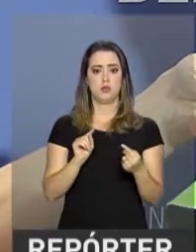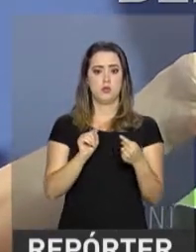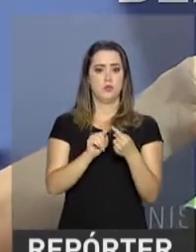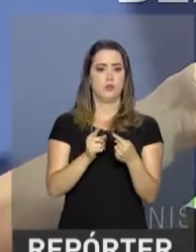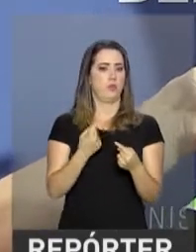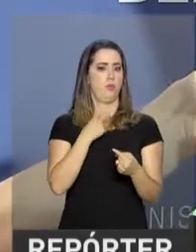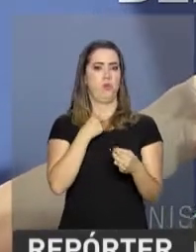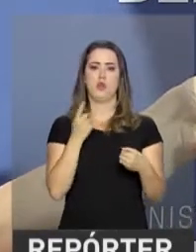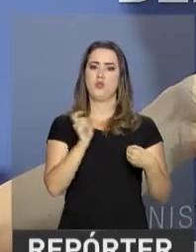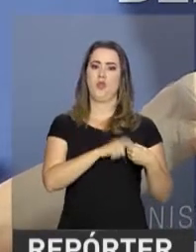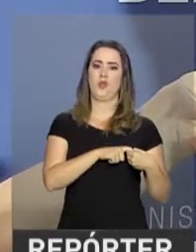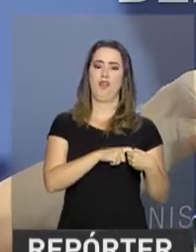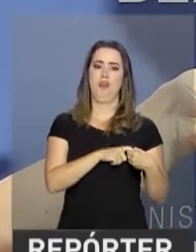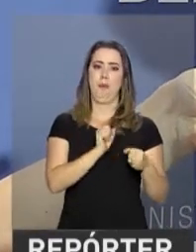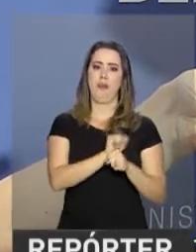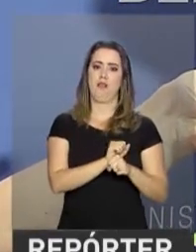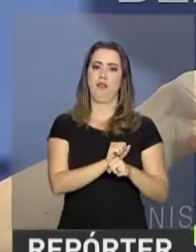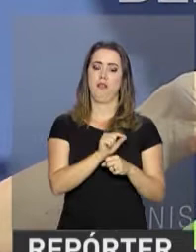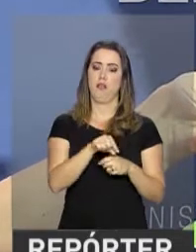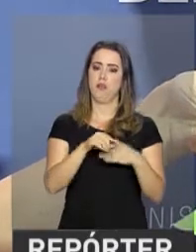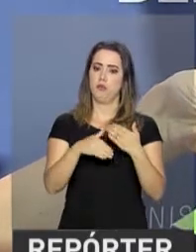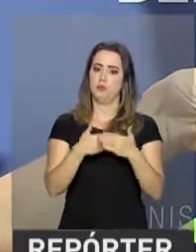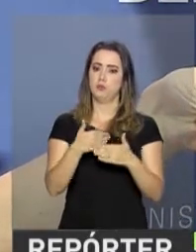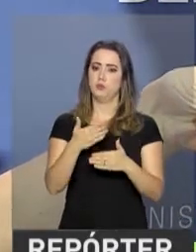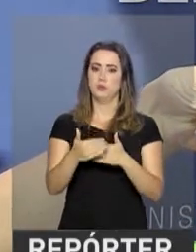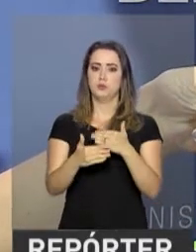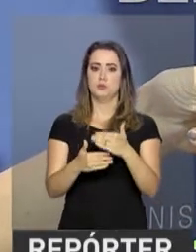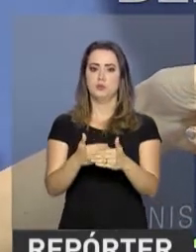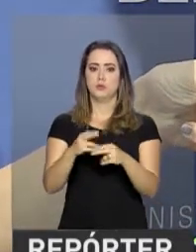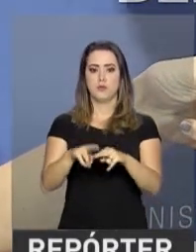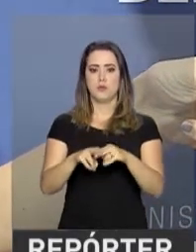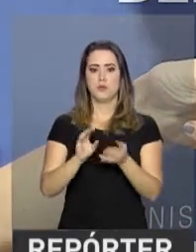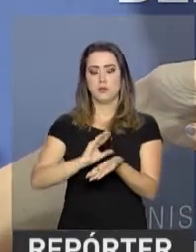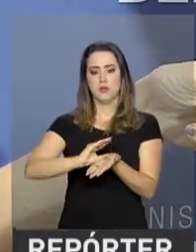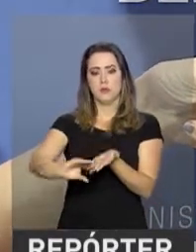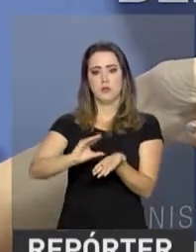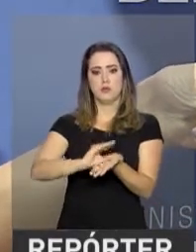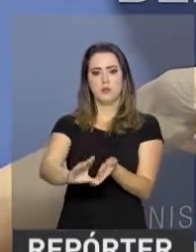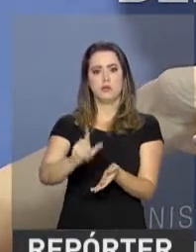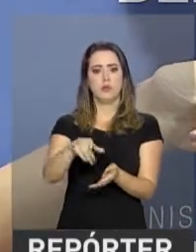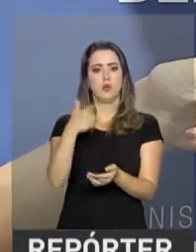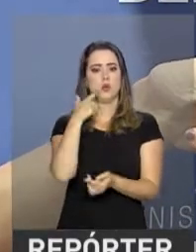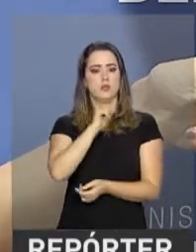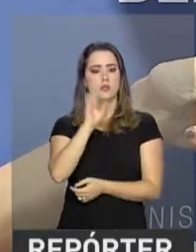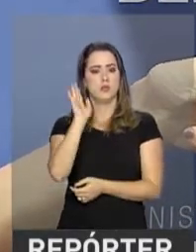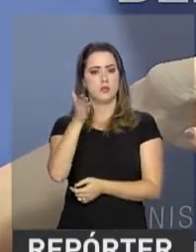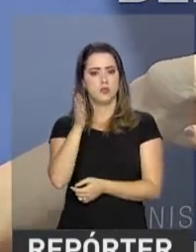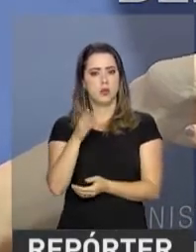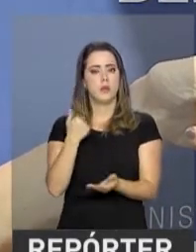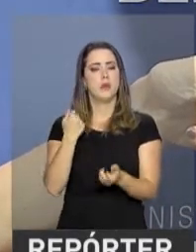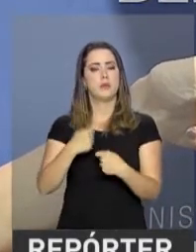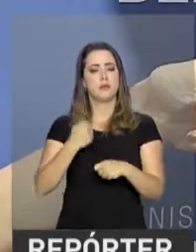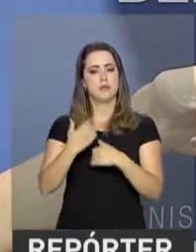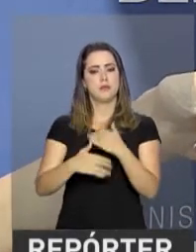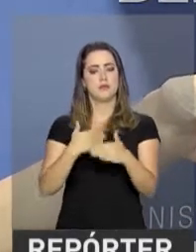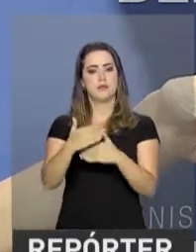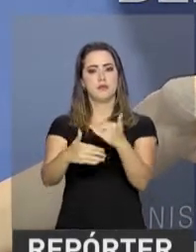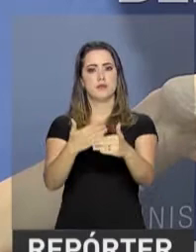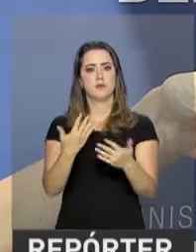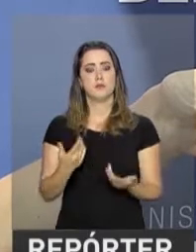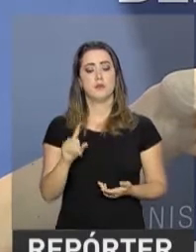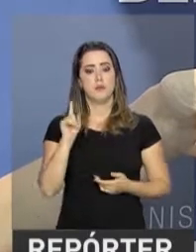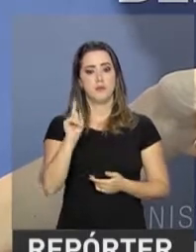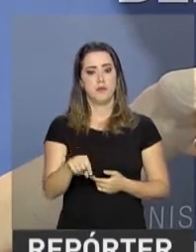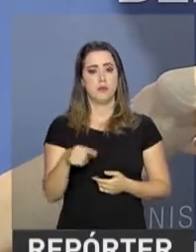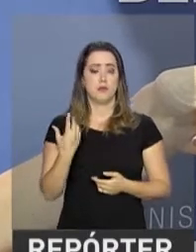não retorno a partir daquele ponto ele tem de prosseguir que foi investido pelo que se alcançou então tem que ser tem que prosseguir é